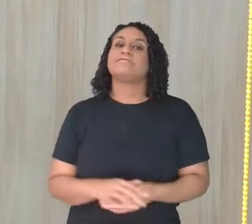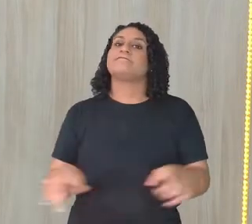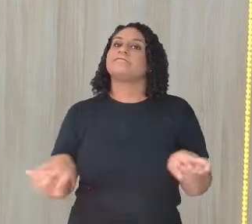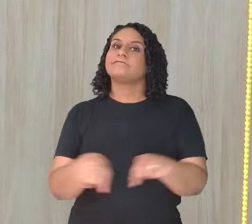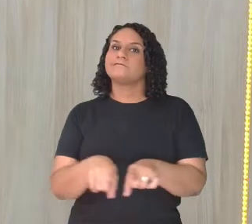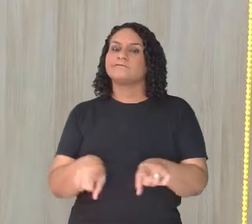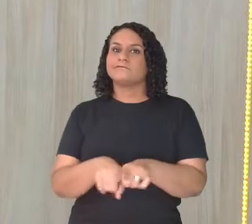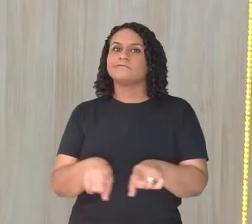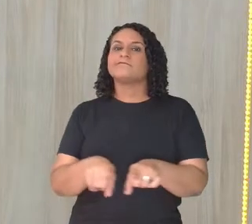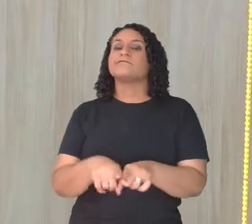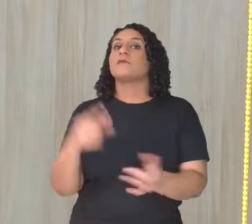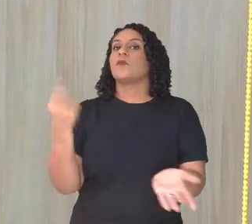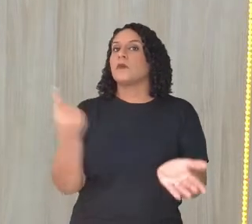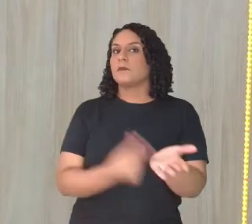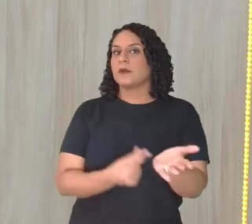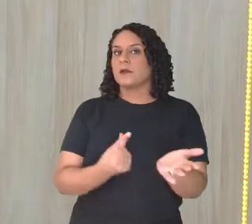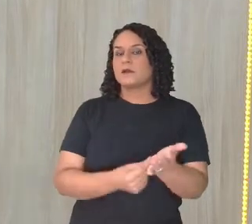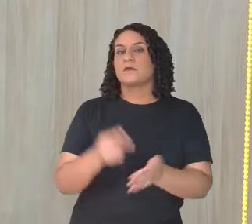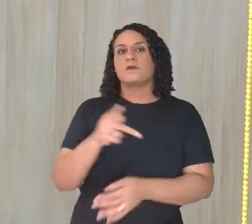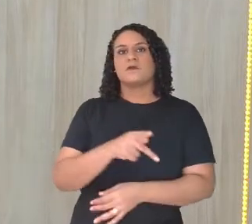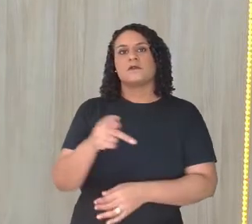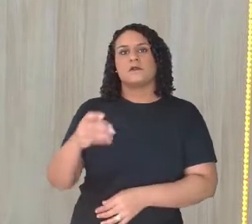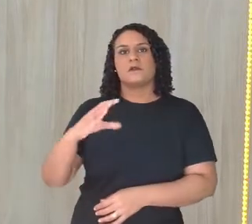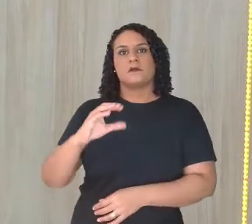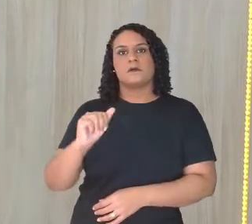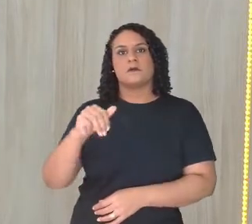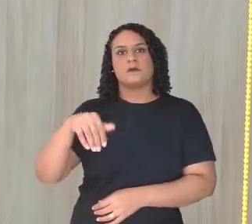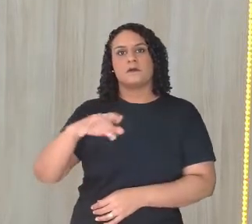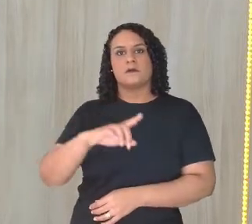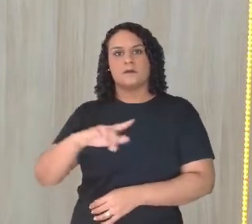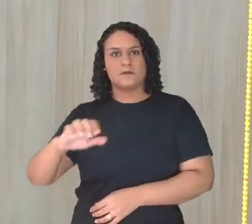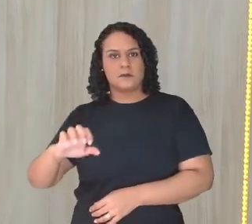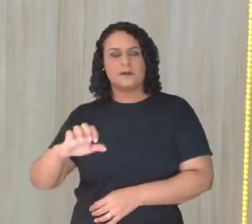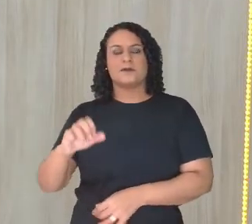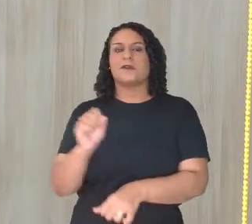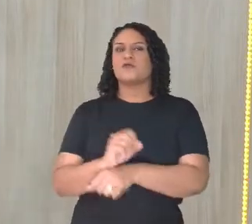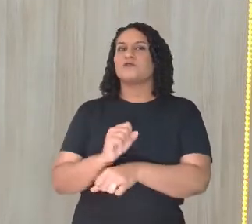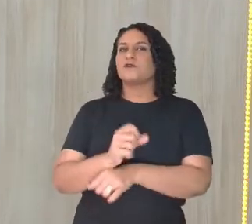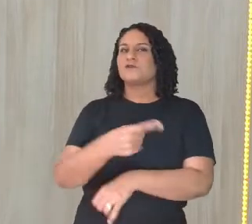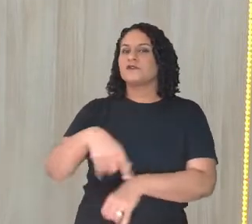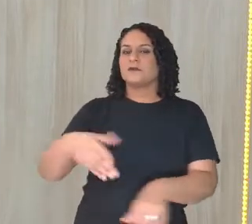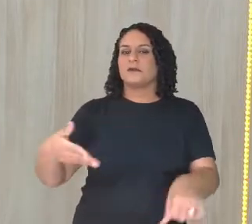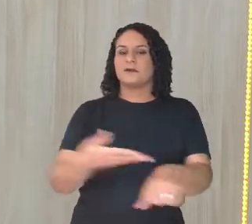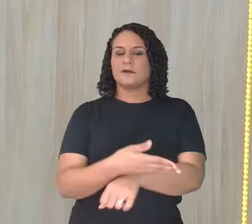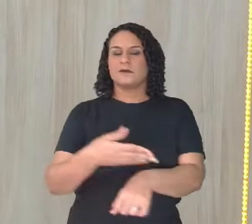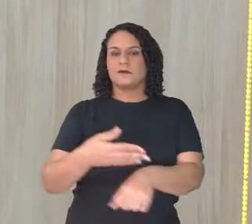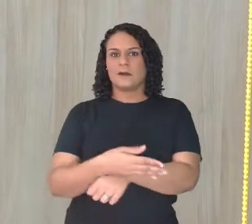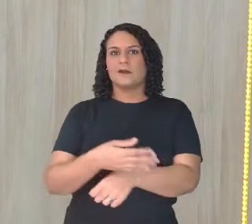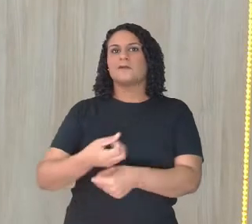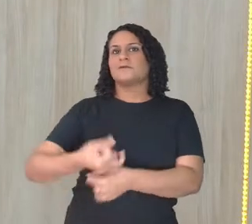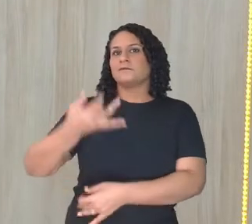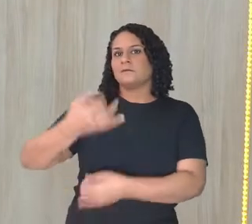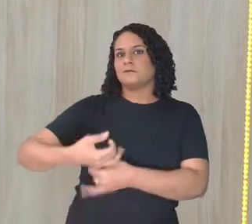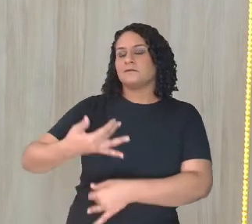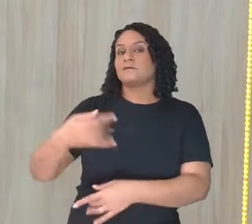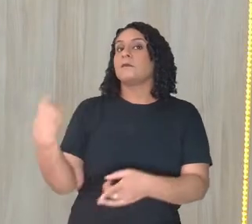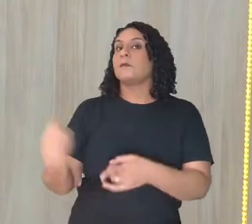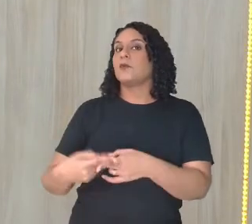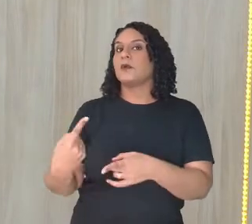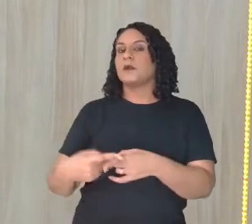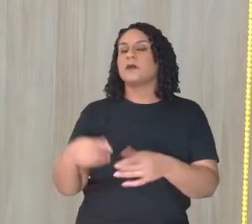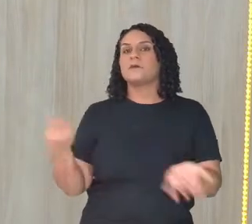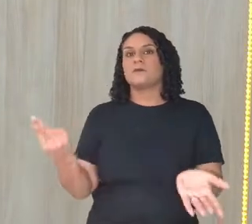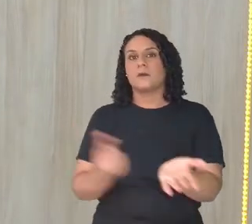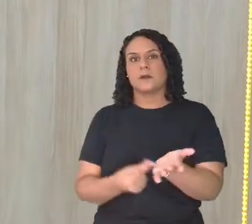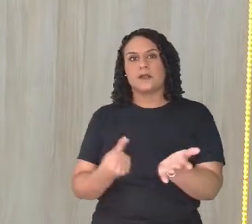fica no aplicativo. A professora Camila está aí já esperando, né, o chat, os comentários. Por quê? Pelo aplicativo, que você